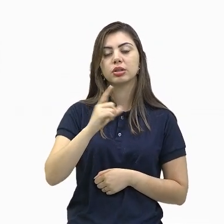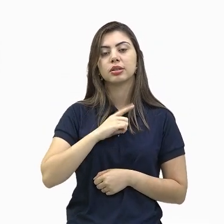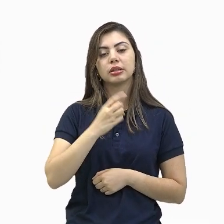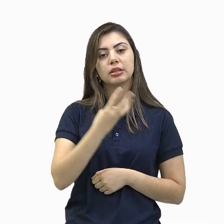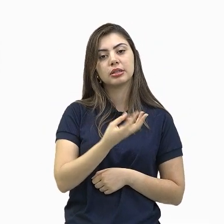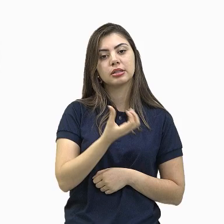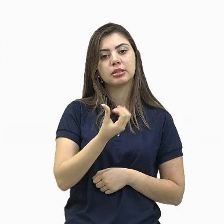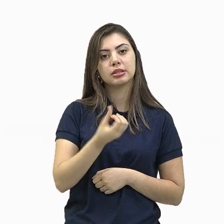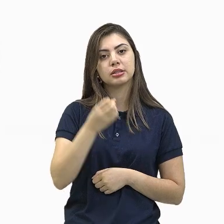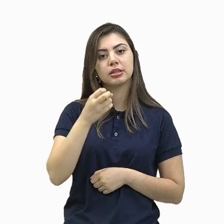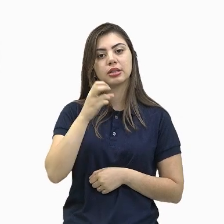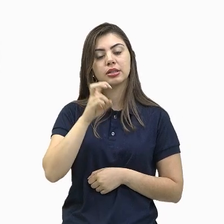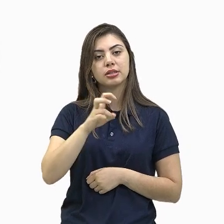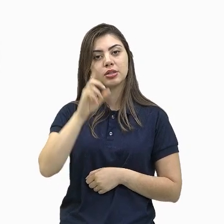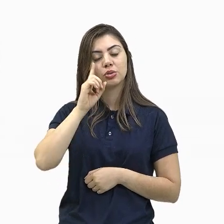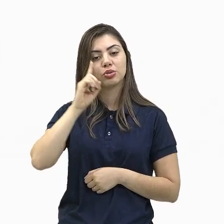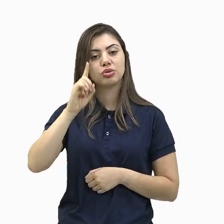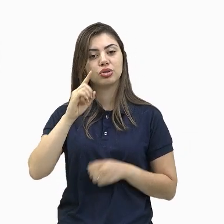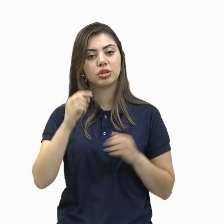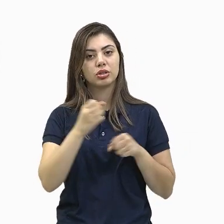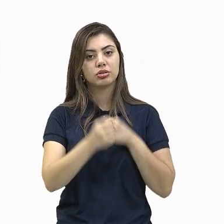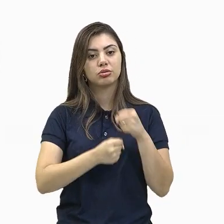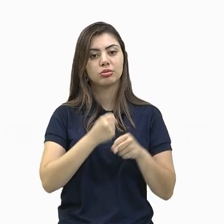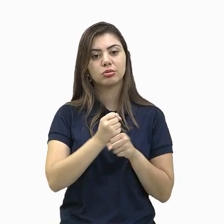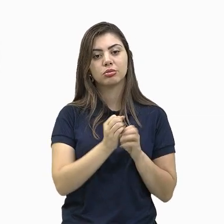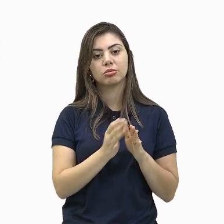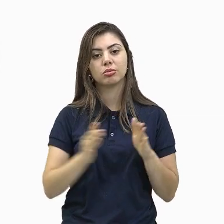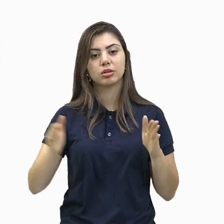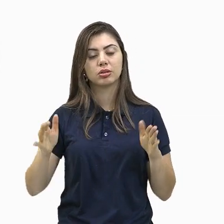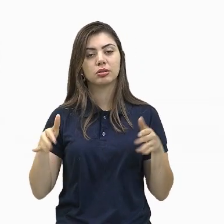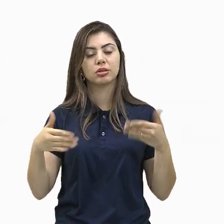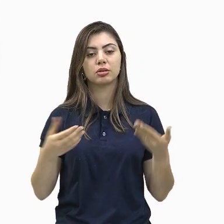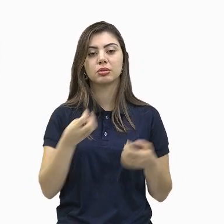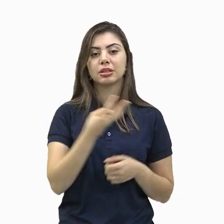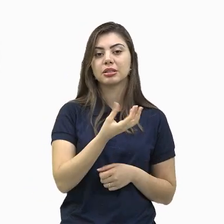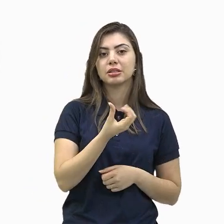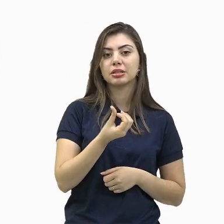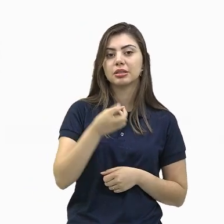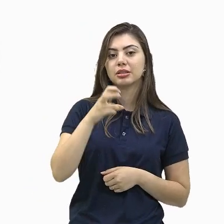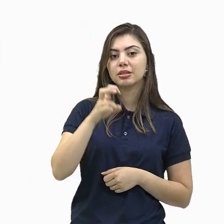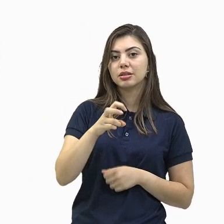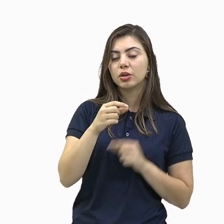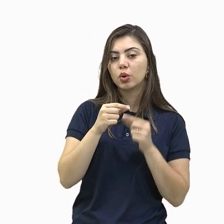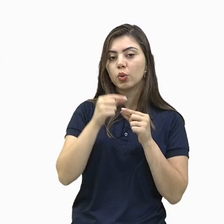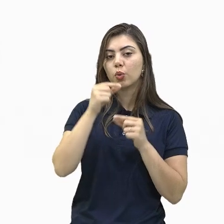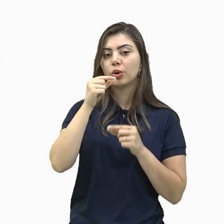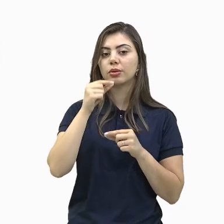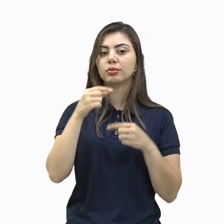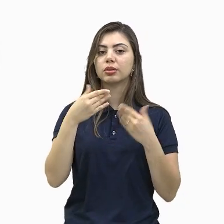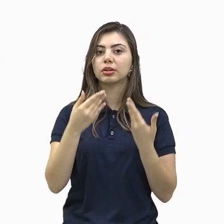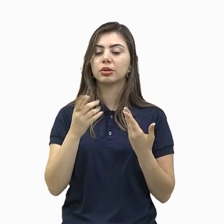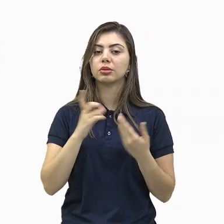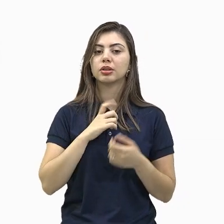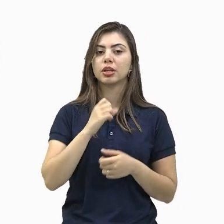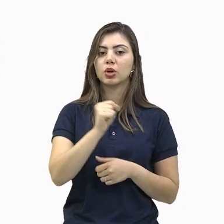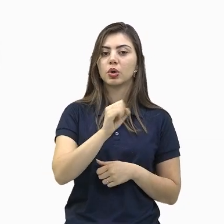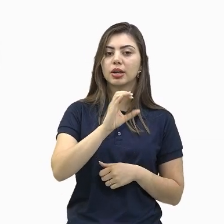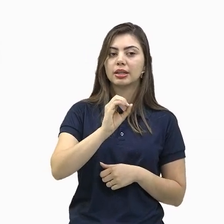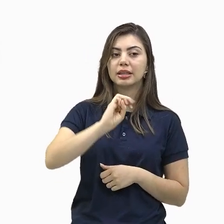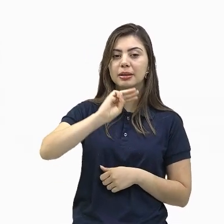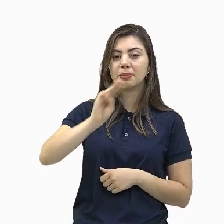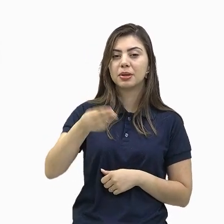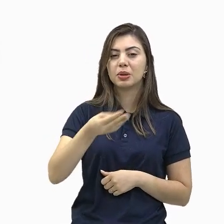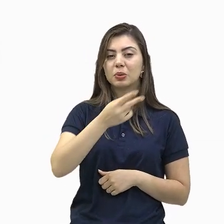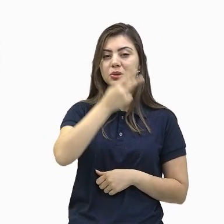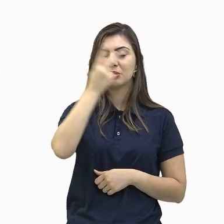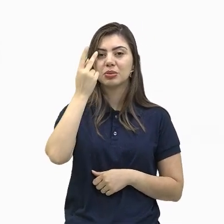365 dias no ano, 365 canudos ao ano. Então, 80 milhões de pessoas consumindo